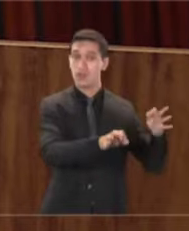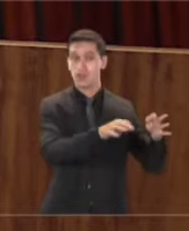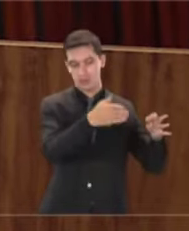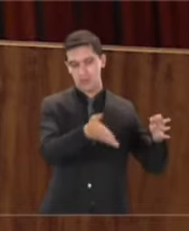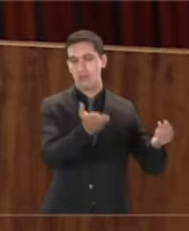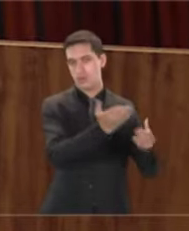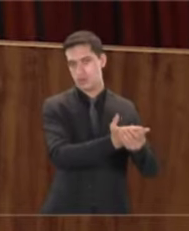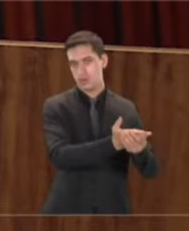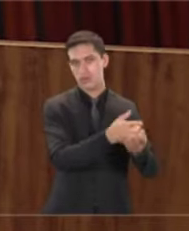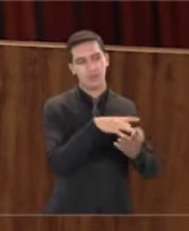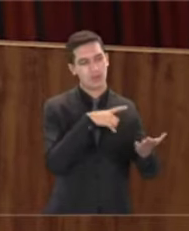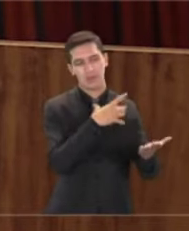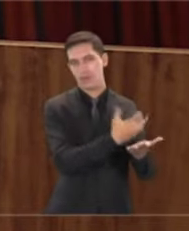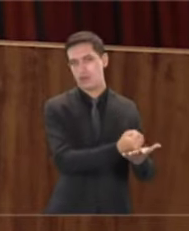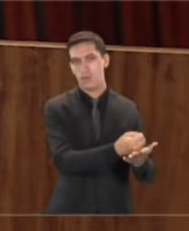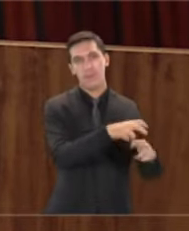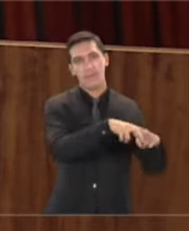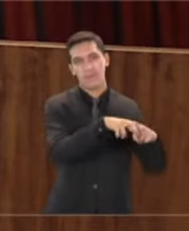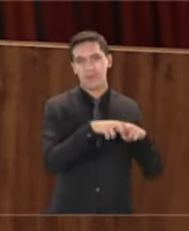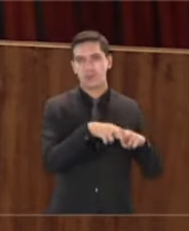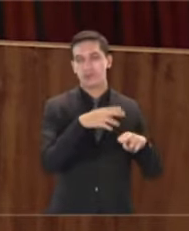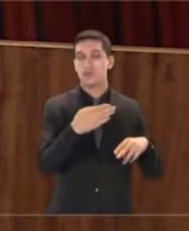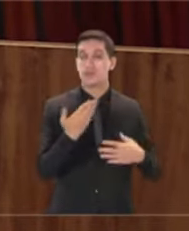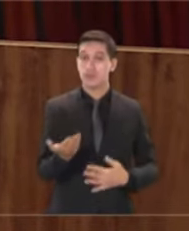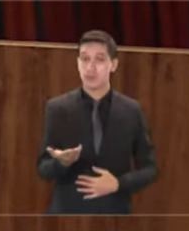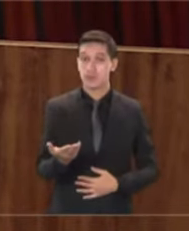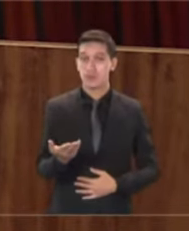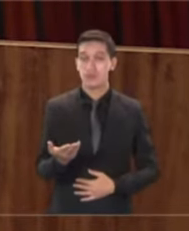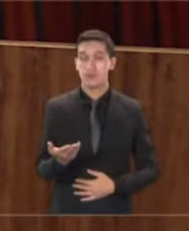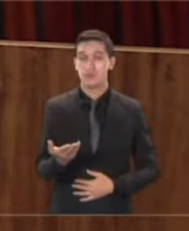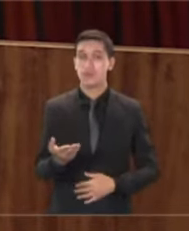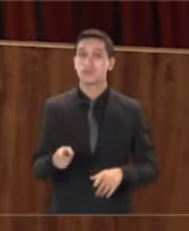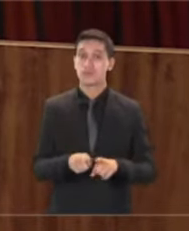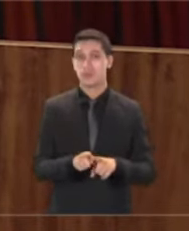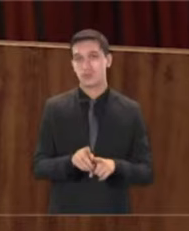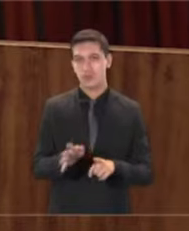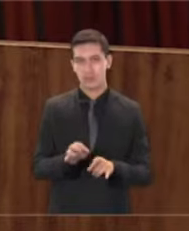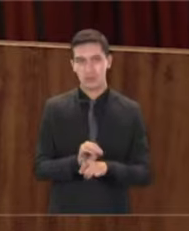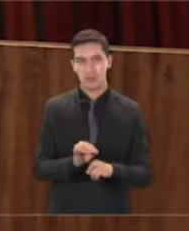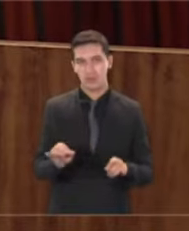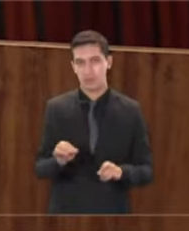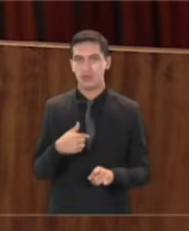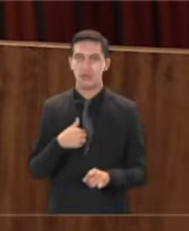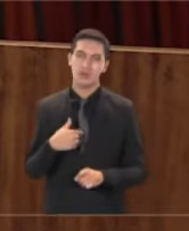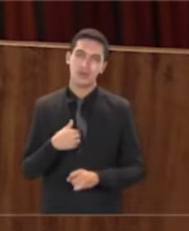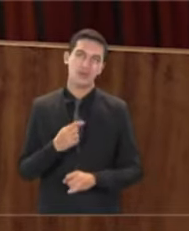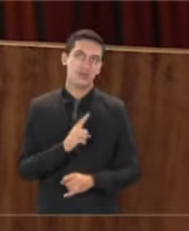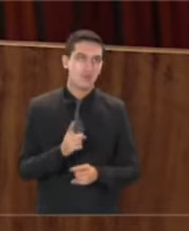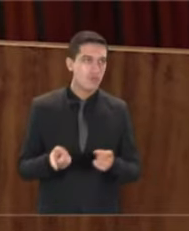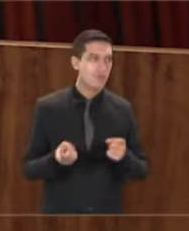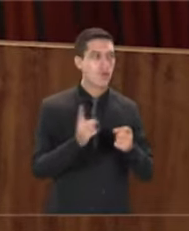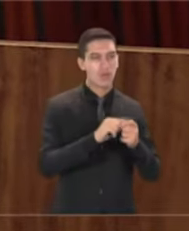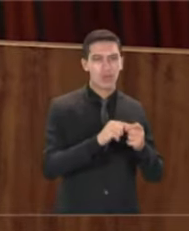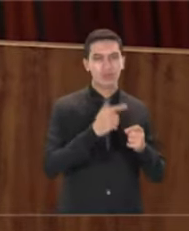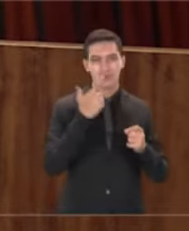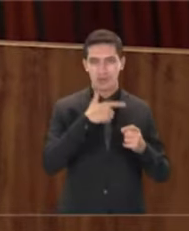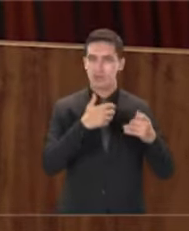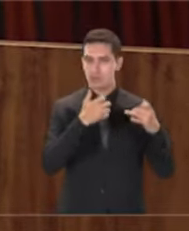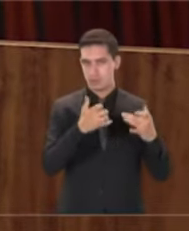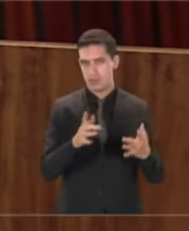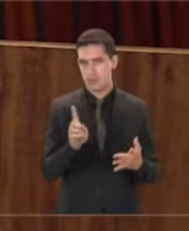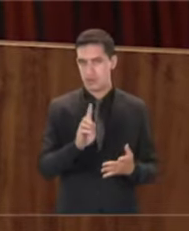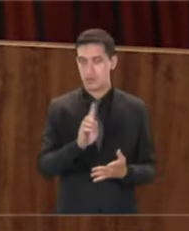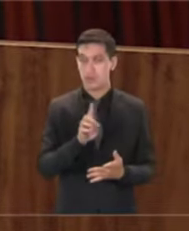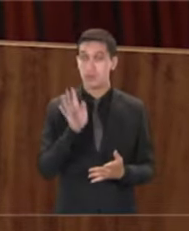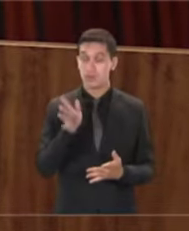autos, acolheu. Esta razão pela qual, e já antecipando para não voltar a fazer uso da